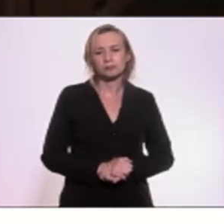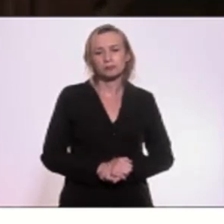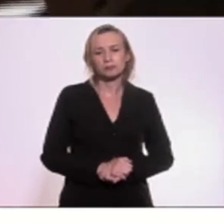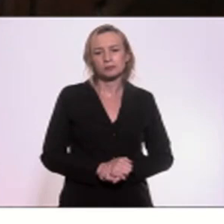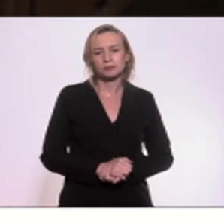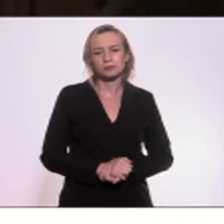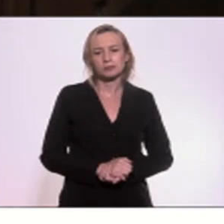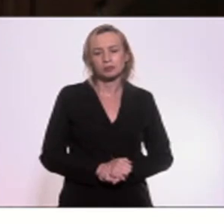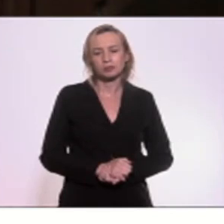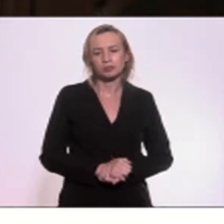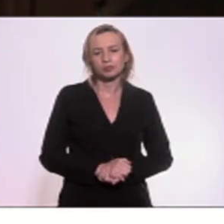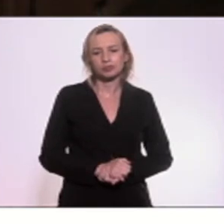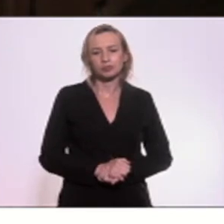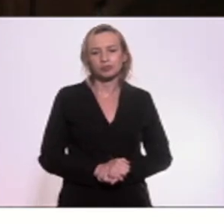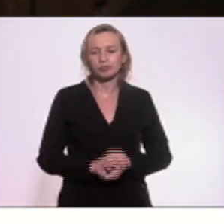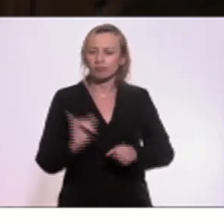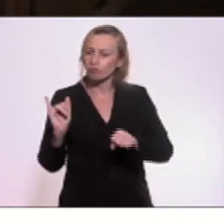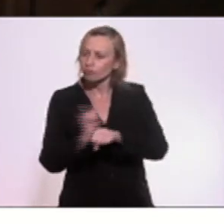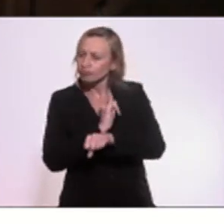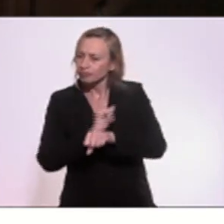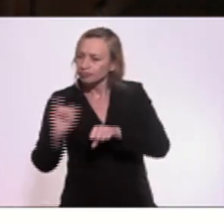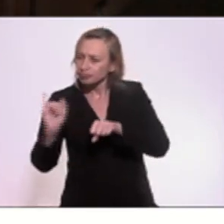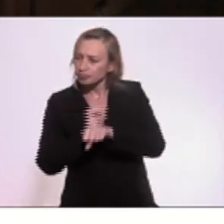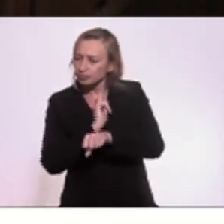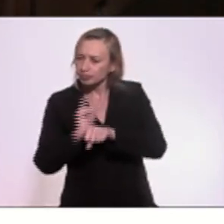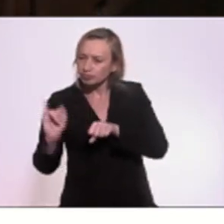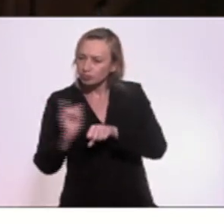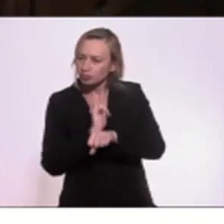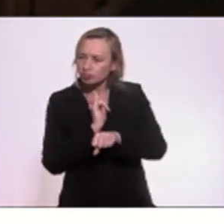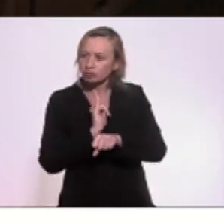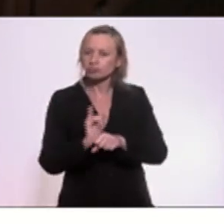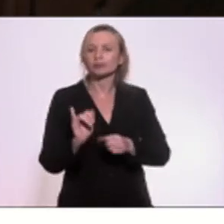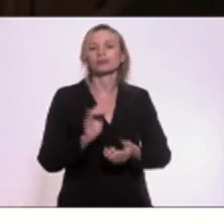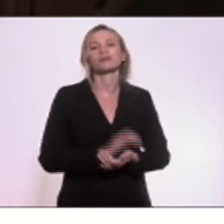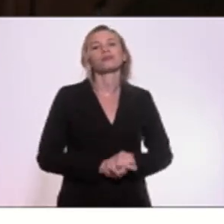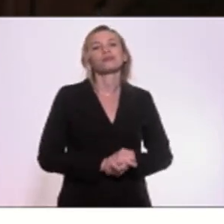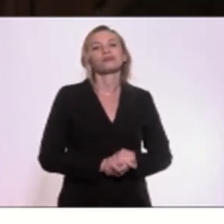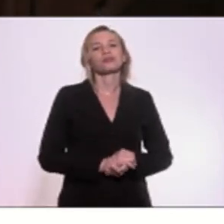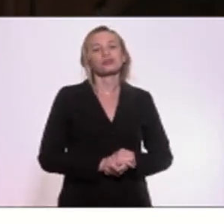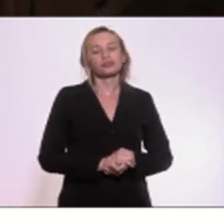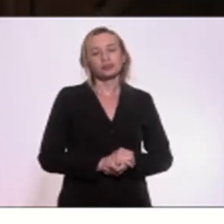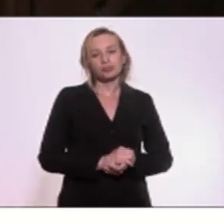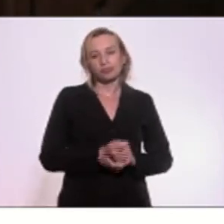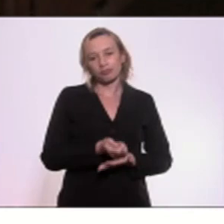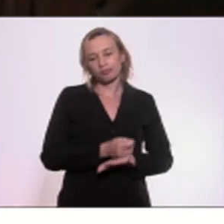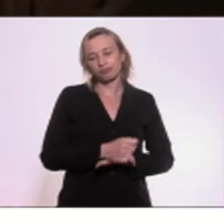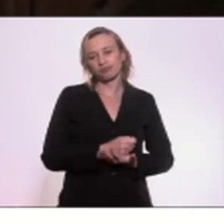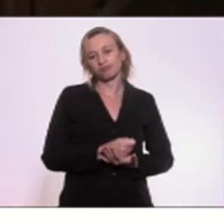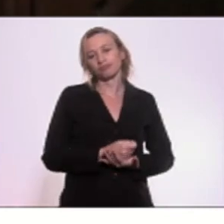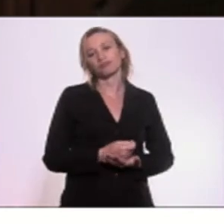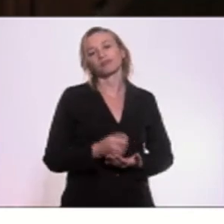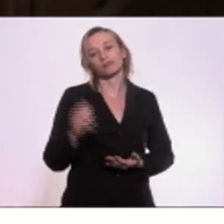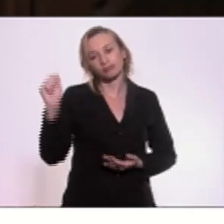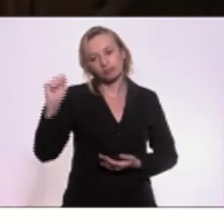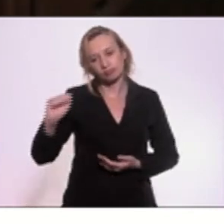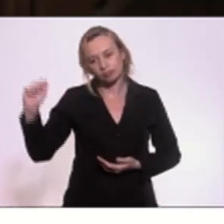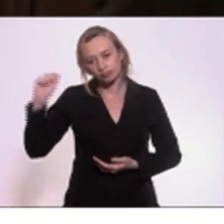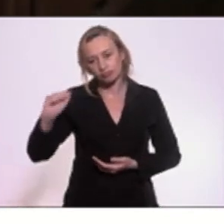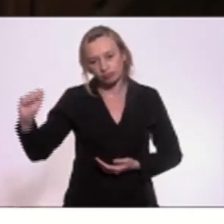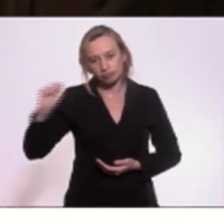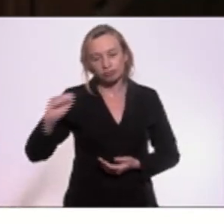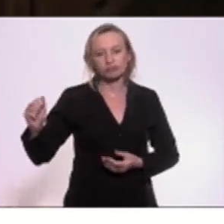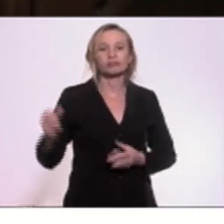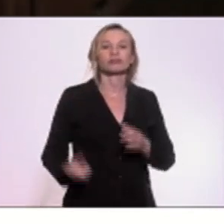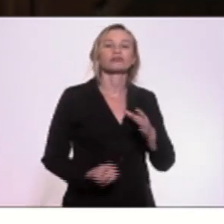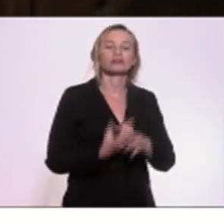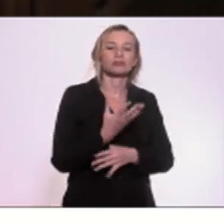foi elaborada uma nota, essa nota elaborada pela Associação de Produtores de